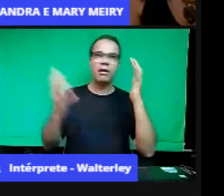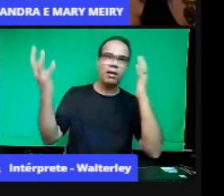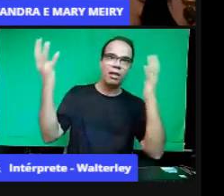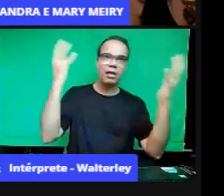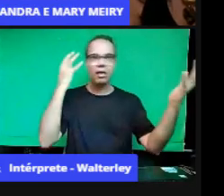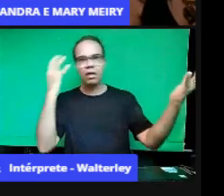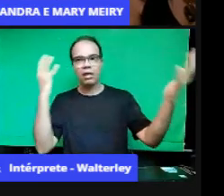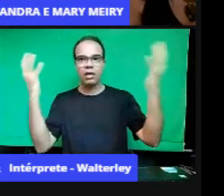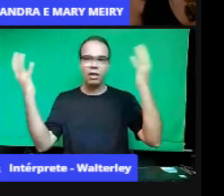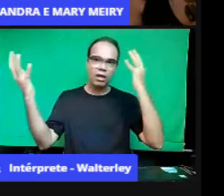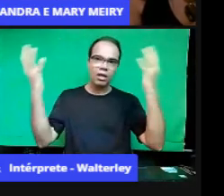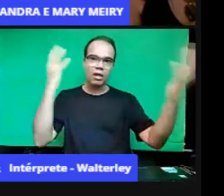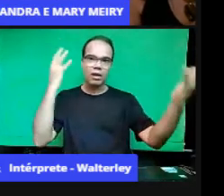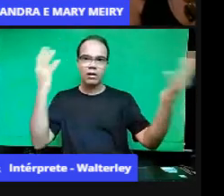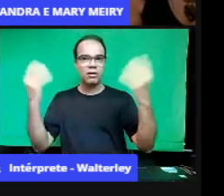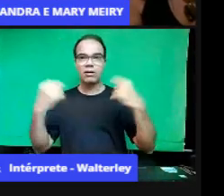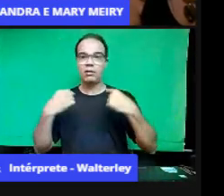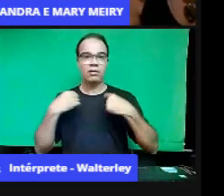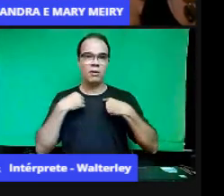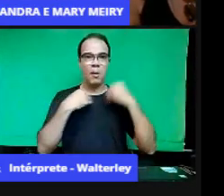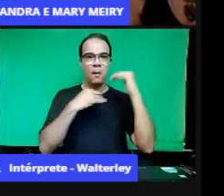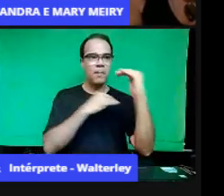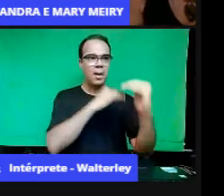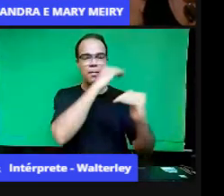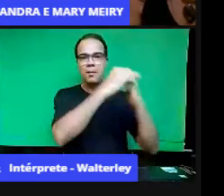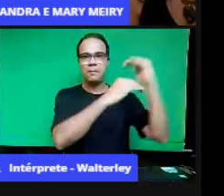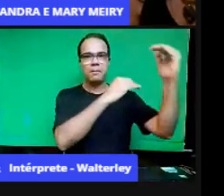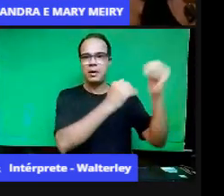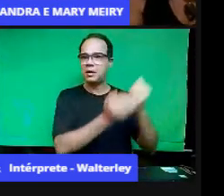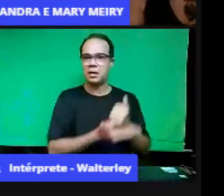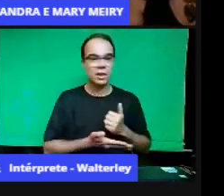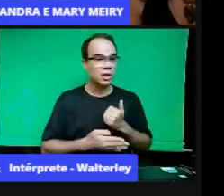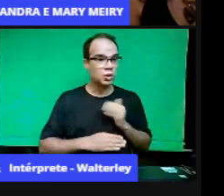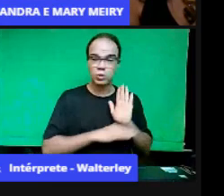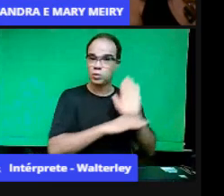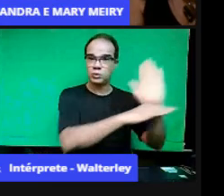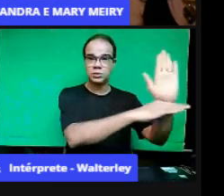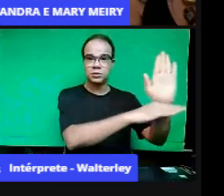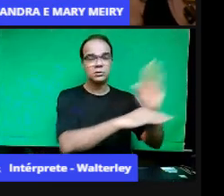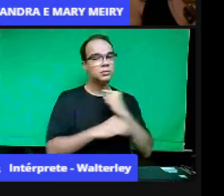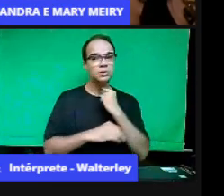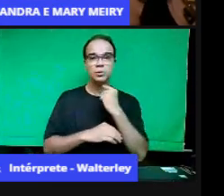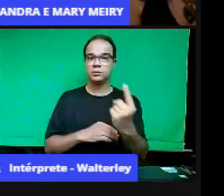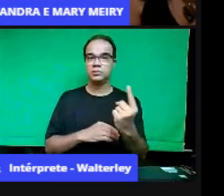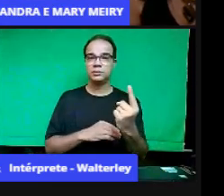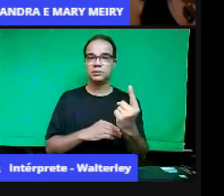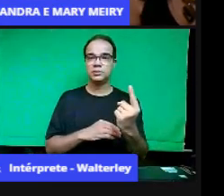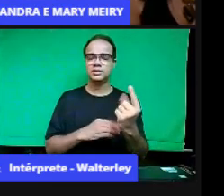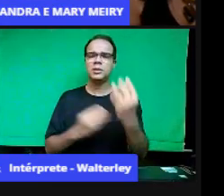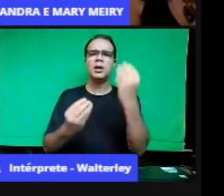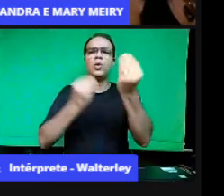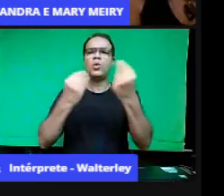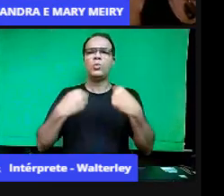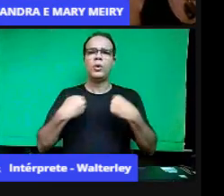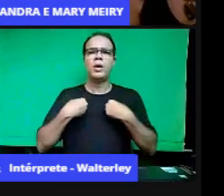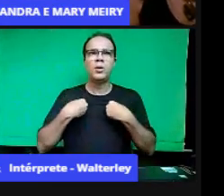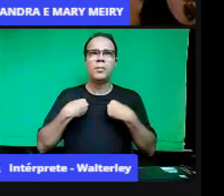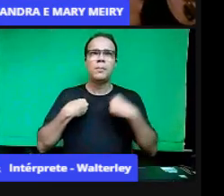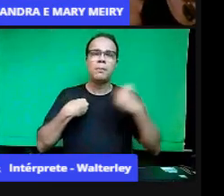esse trabalho não vai render. Então, eu preciso estabelecer que modalidade eu vou utilizar para esse atendimento.